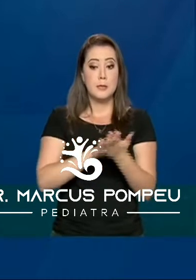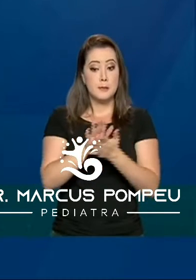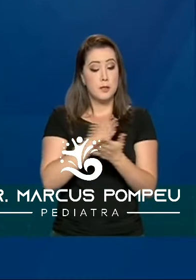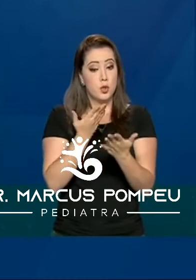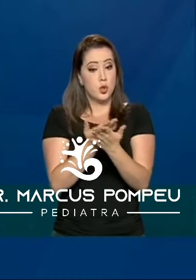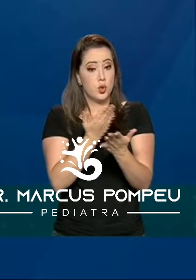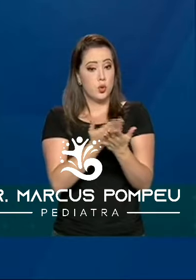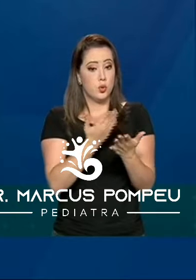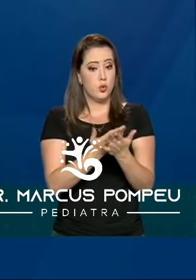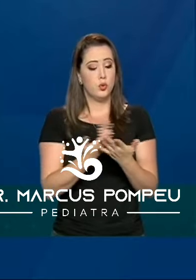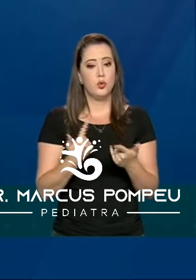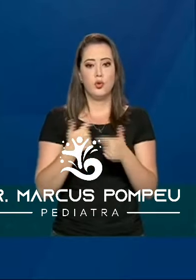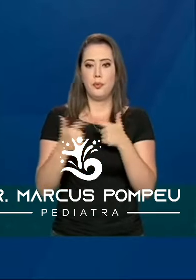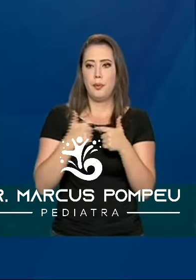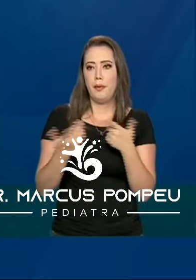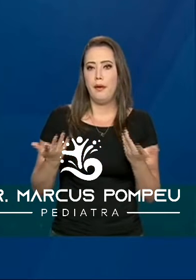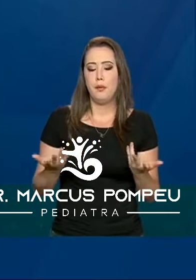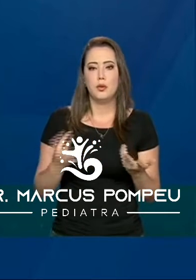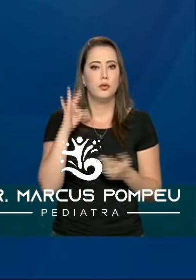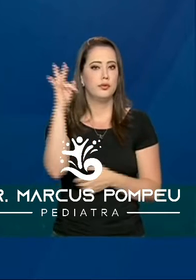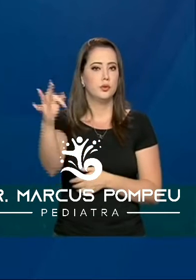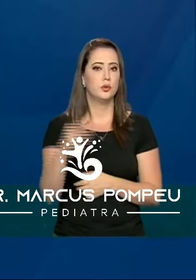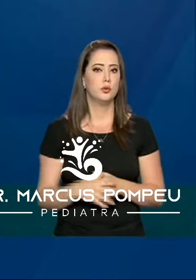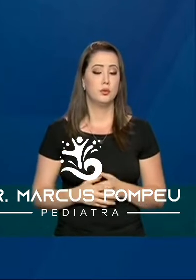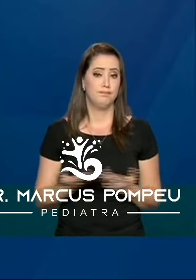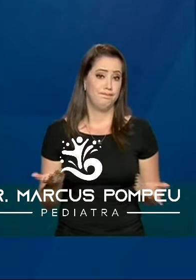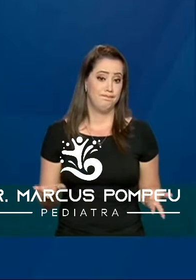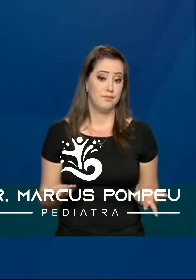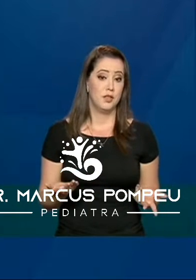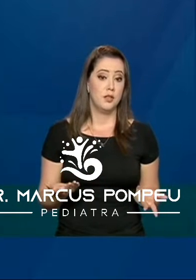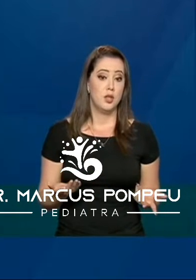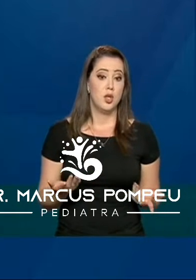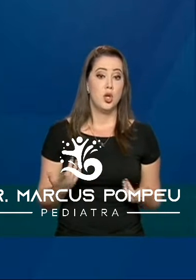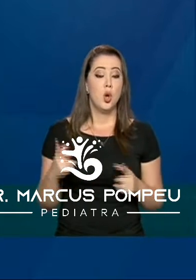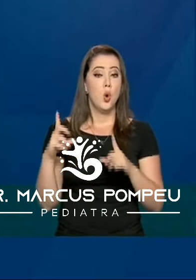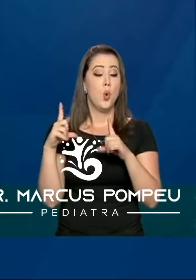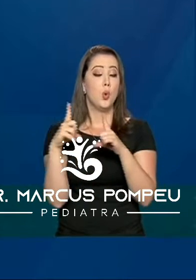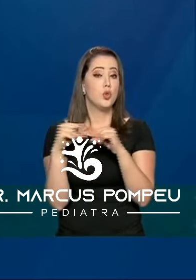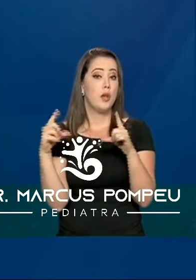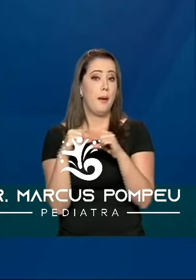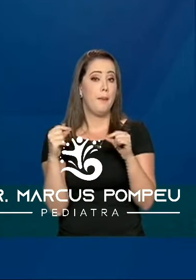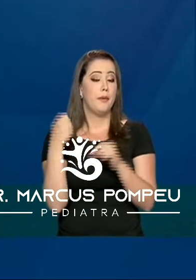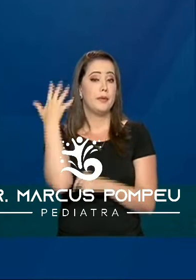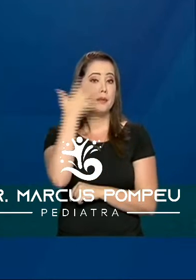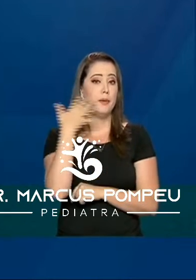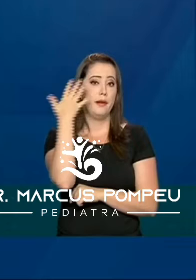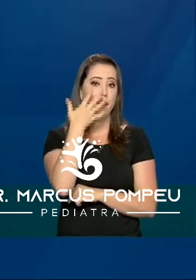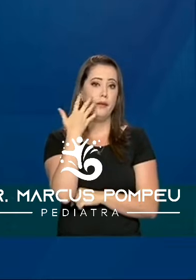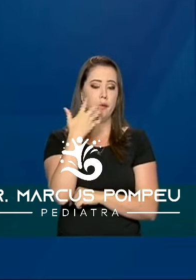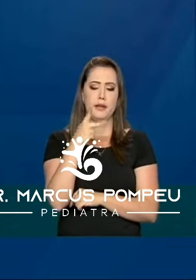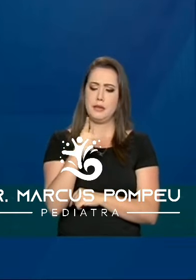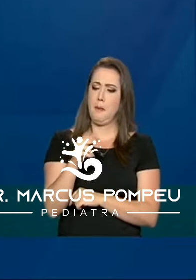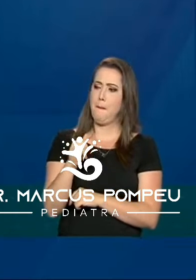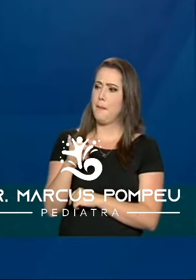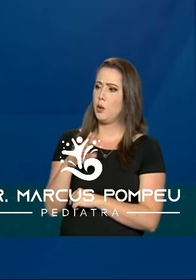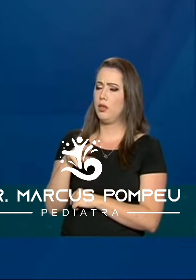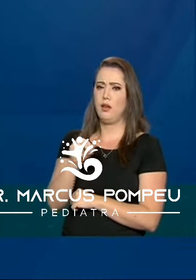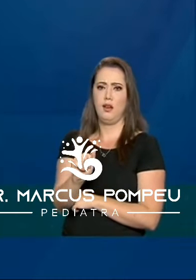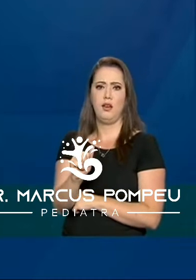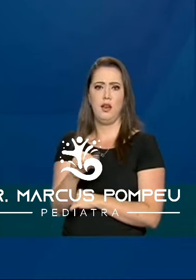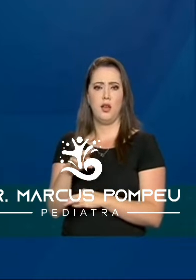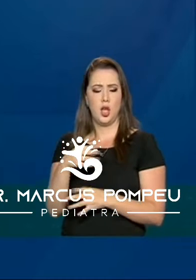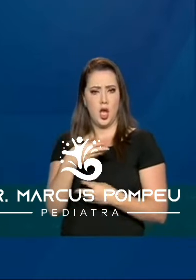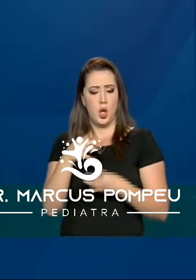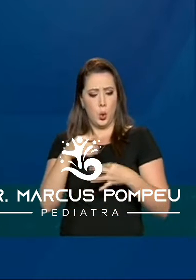toxicidade reprodutiva. O Japão diz que passa a proteína spike pelo corpo todo. O que a proteína spike está fazendo no cérebro, no coração, no rim,